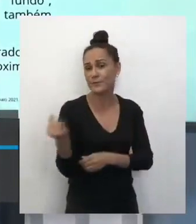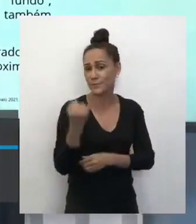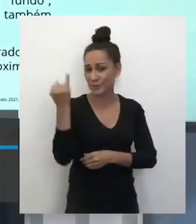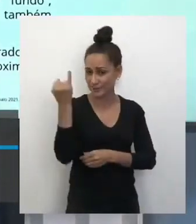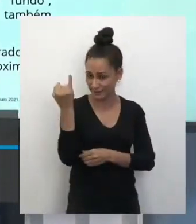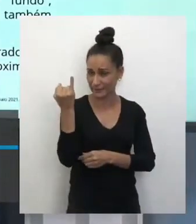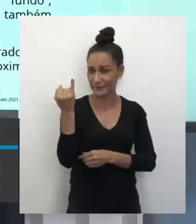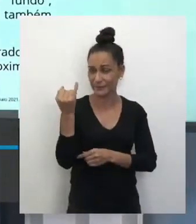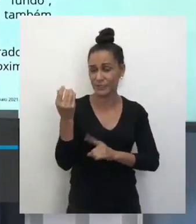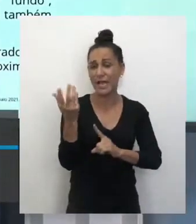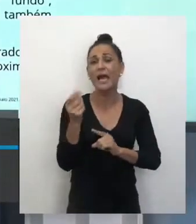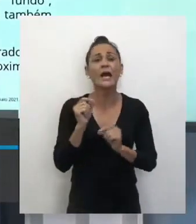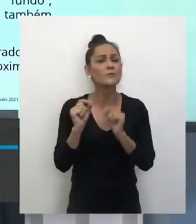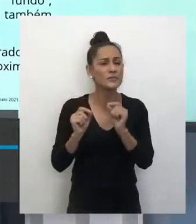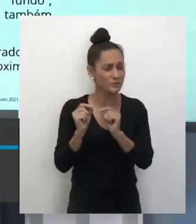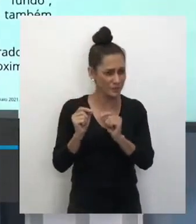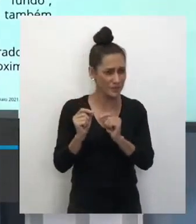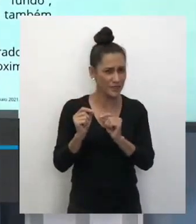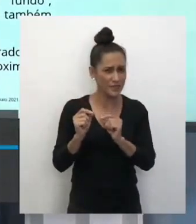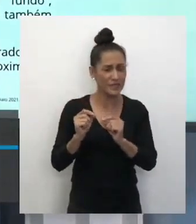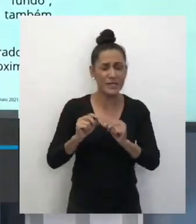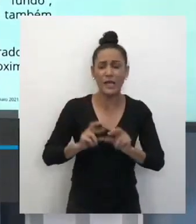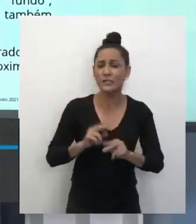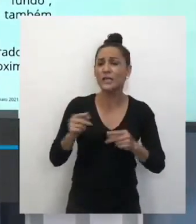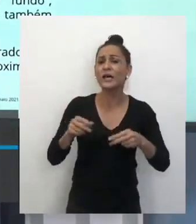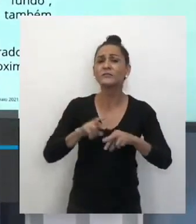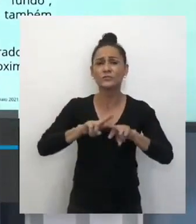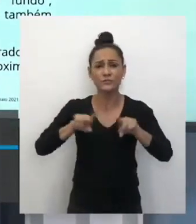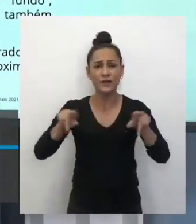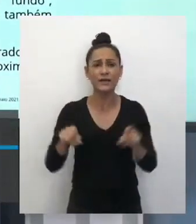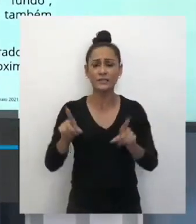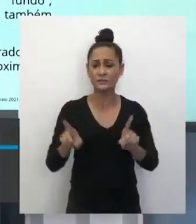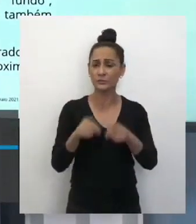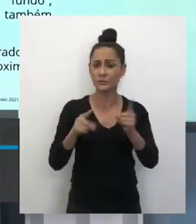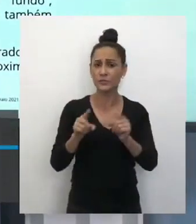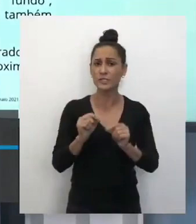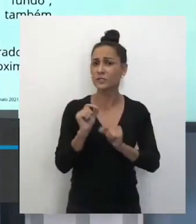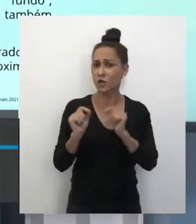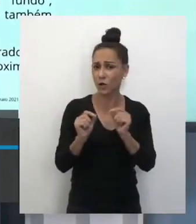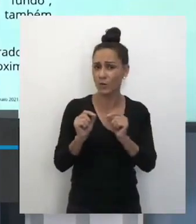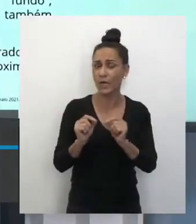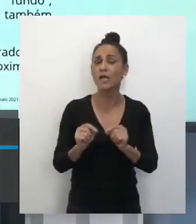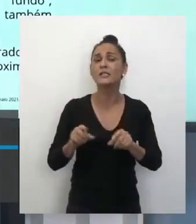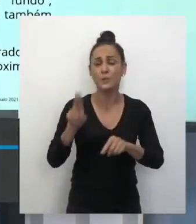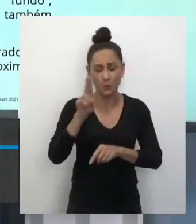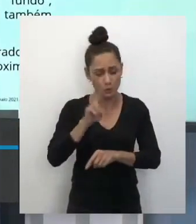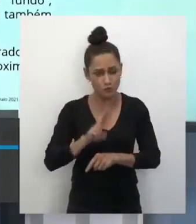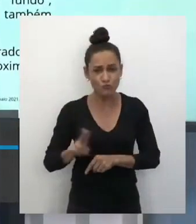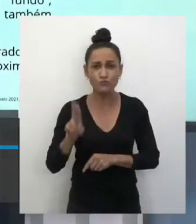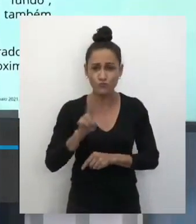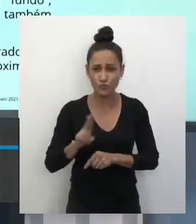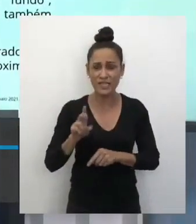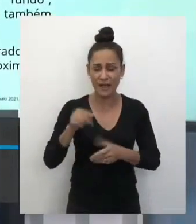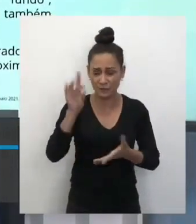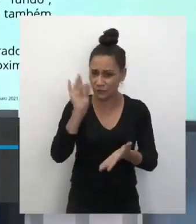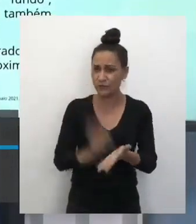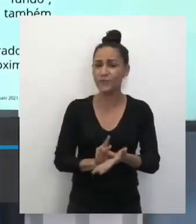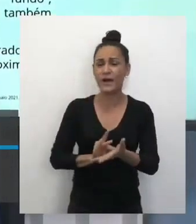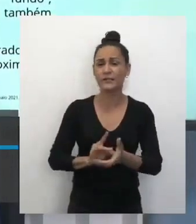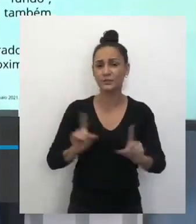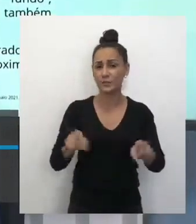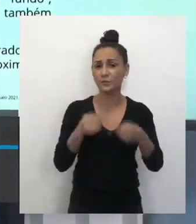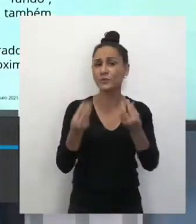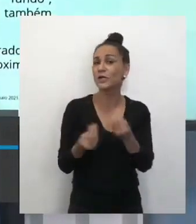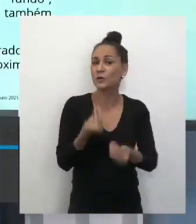A música na intervenção, ela não surge apenas como pano de fundo para espetáculo, tá? Você pode utilizar a música mesmo, realmente,